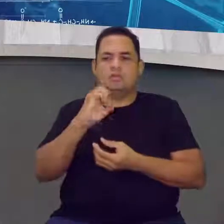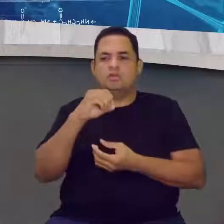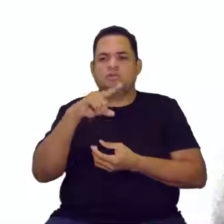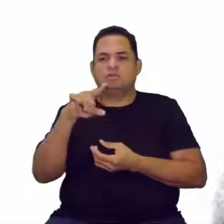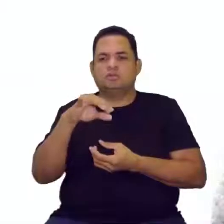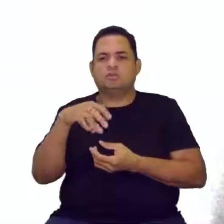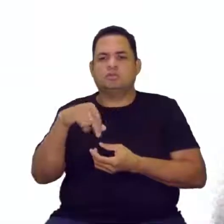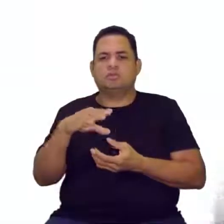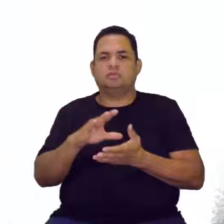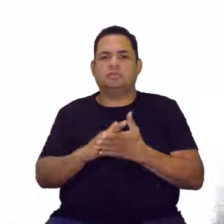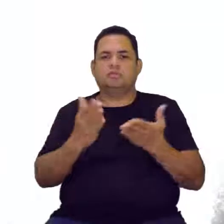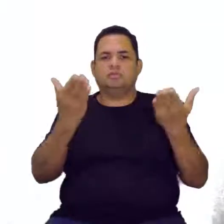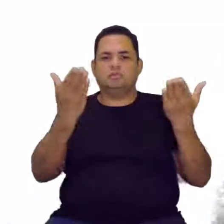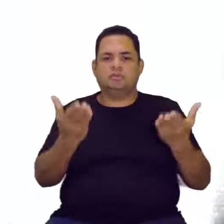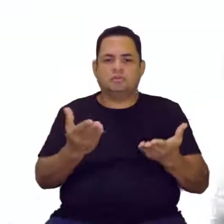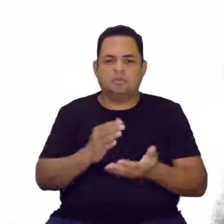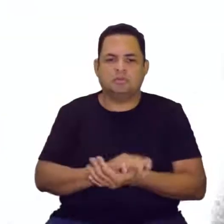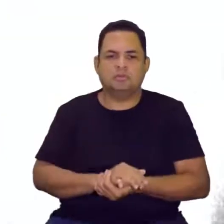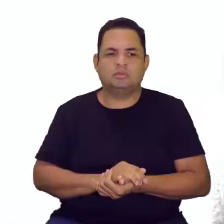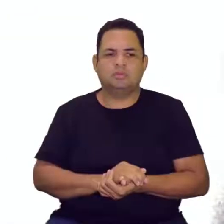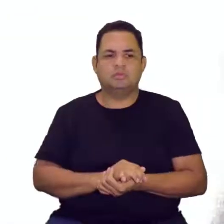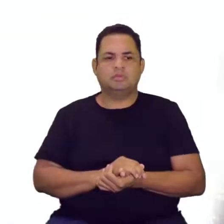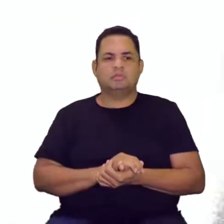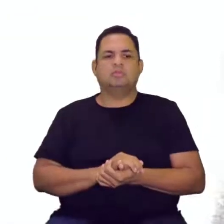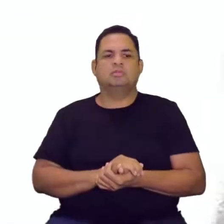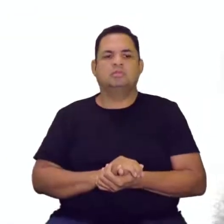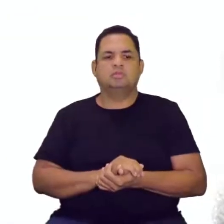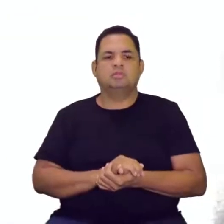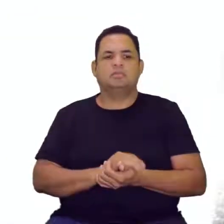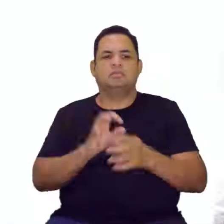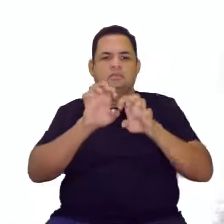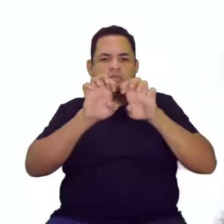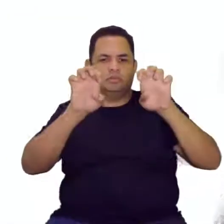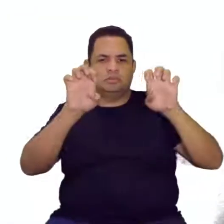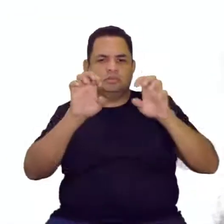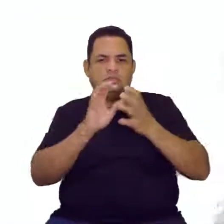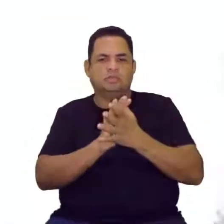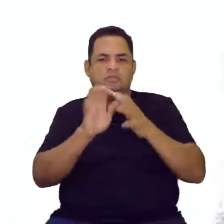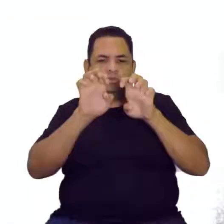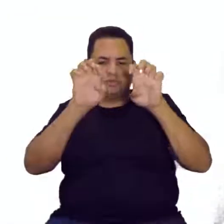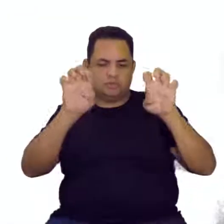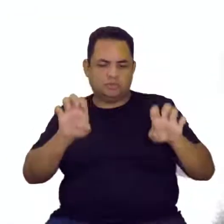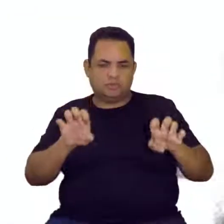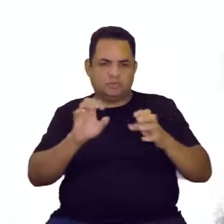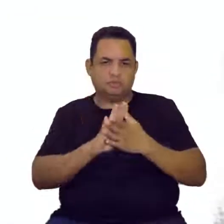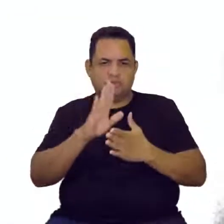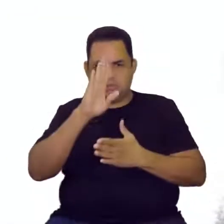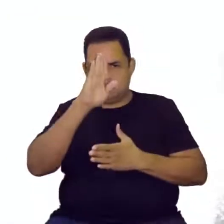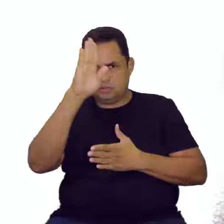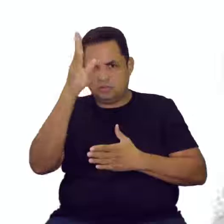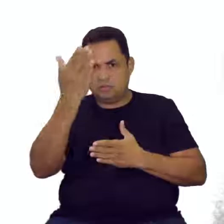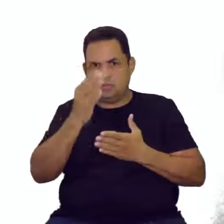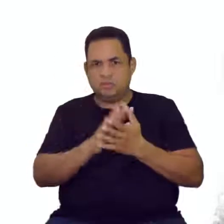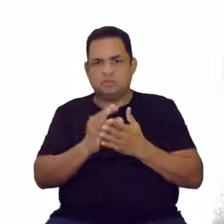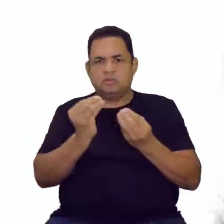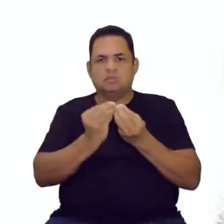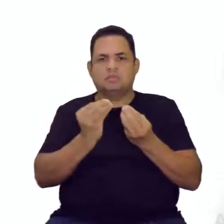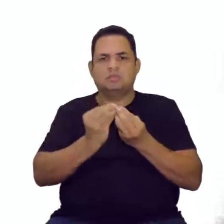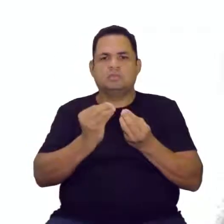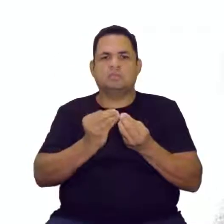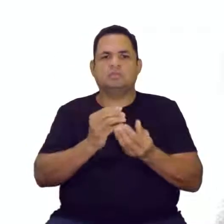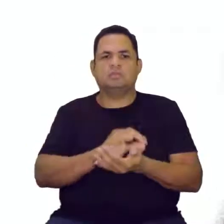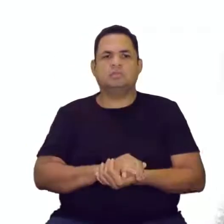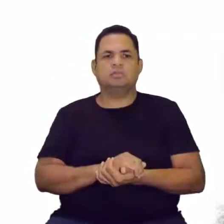vamos ver aqui o desenho, as estruturas, moléculas dos principais gases do efeito estufa.